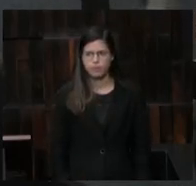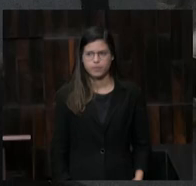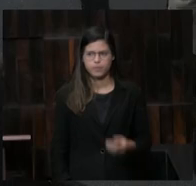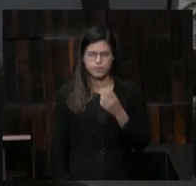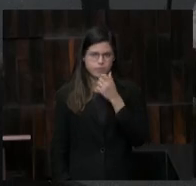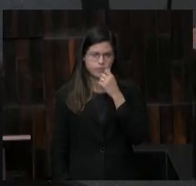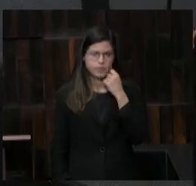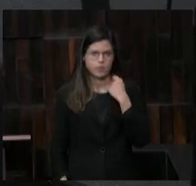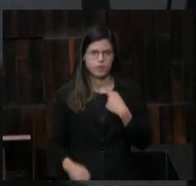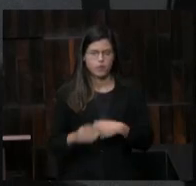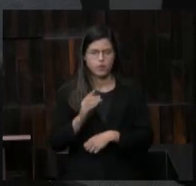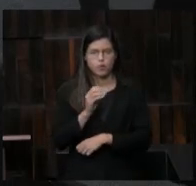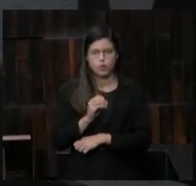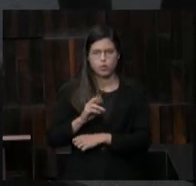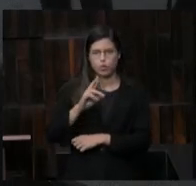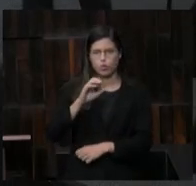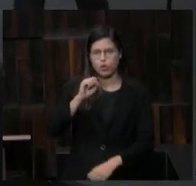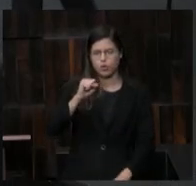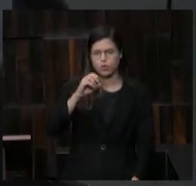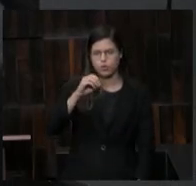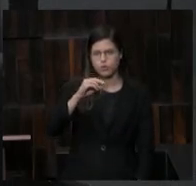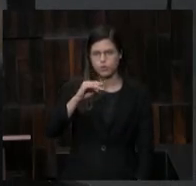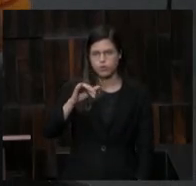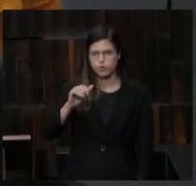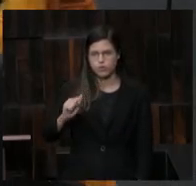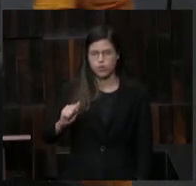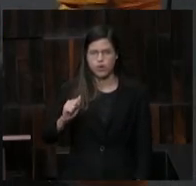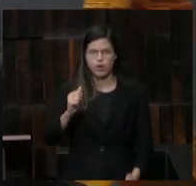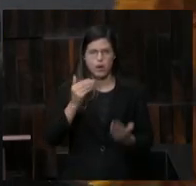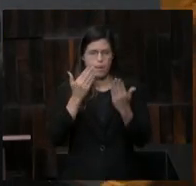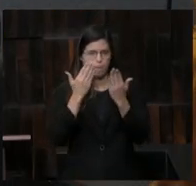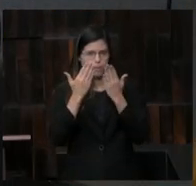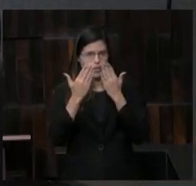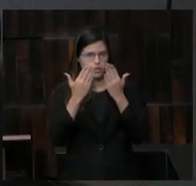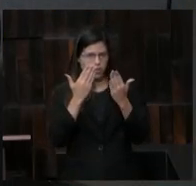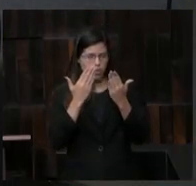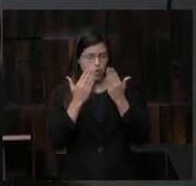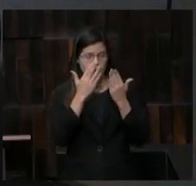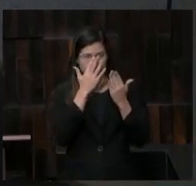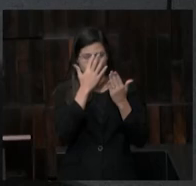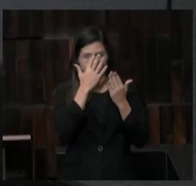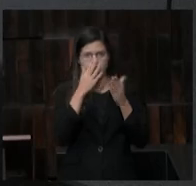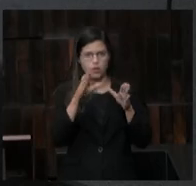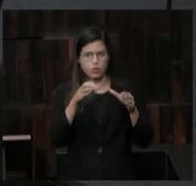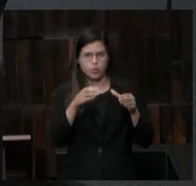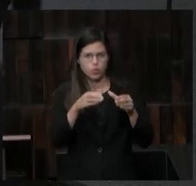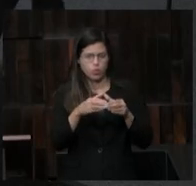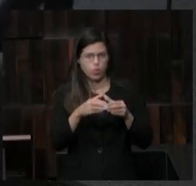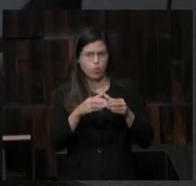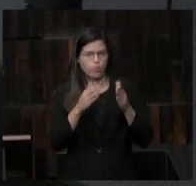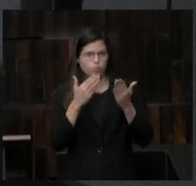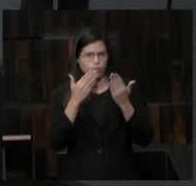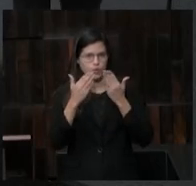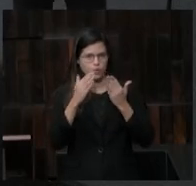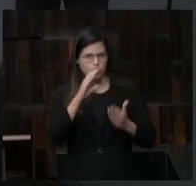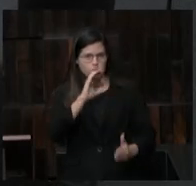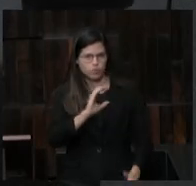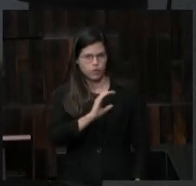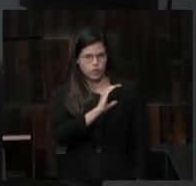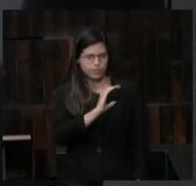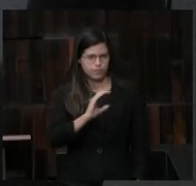A doutora Sônia, que é psicóloga clínica do grupo dos psicólogos católicos